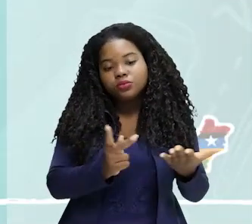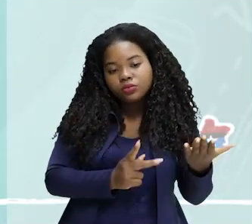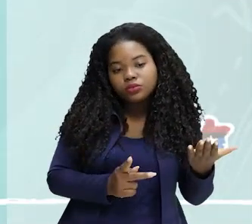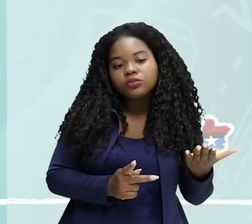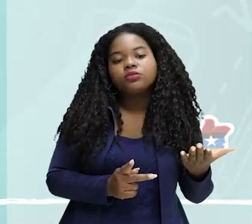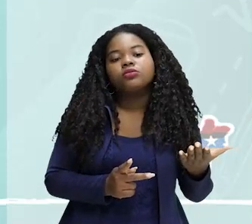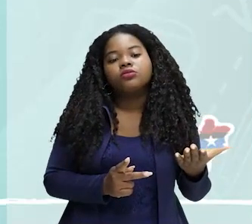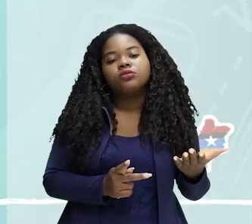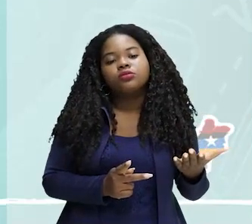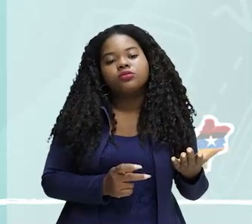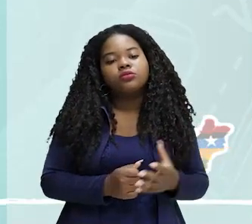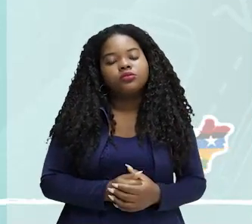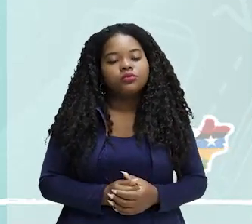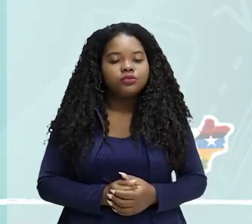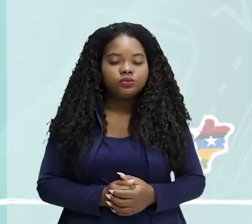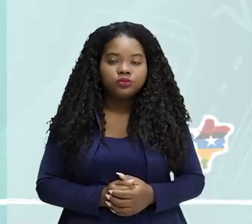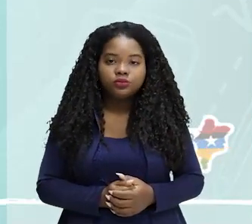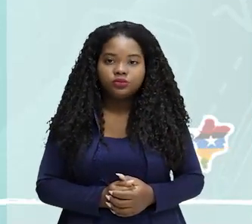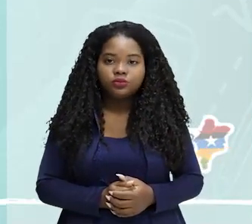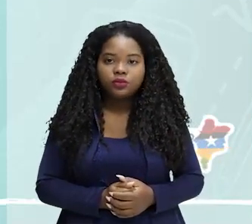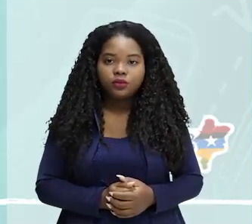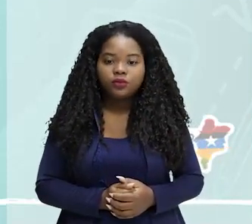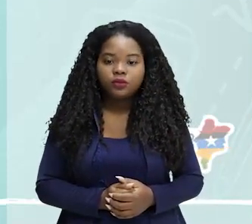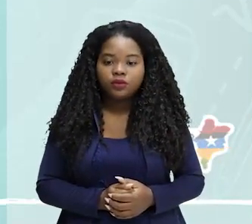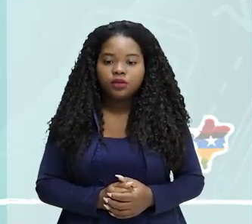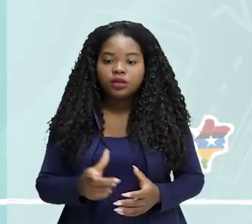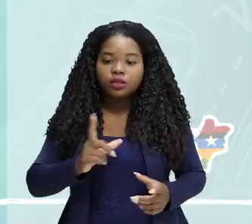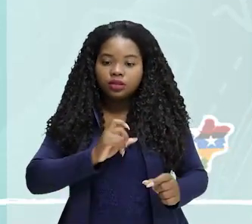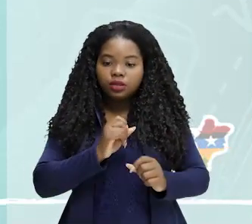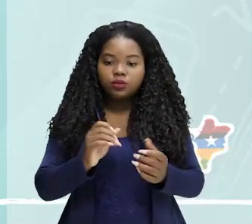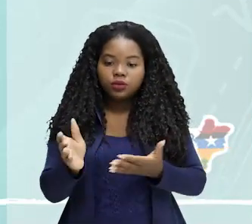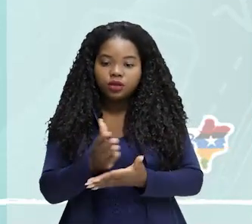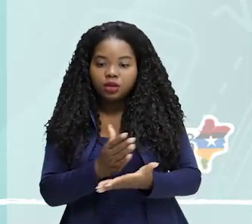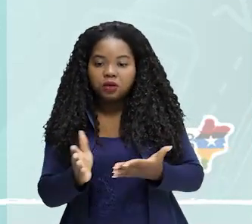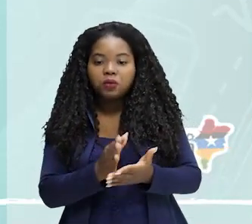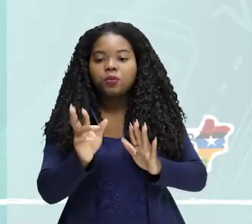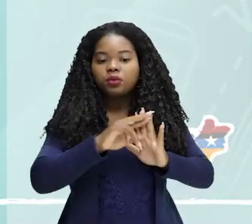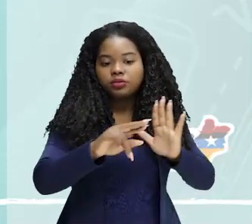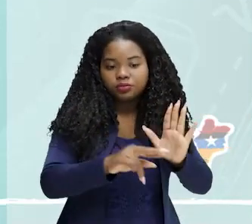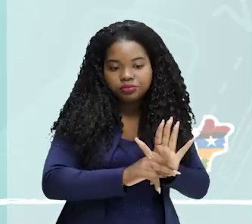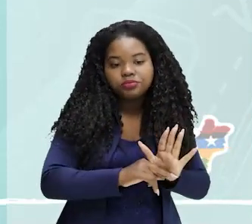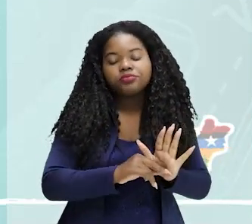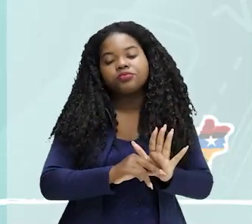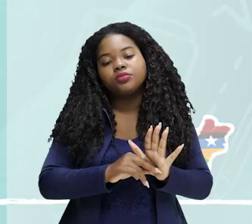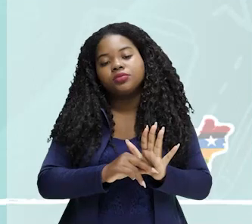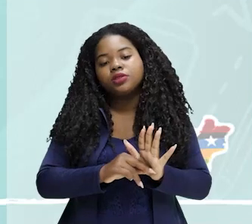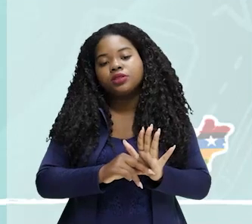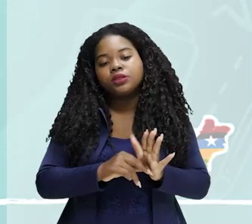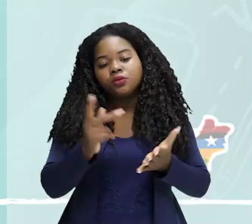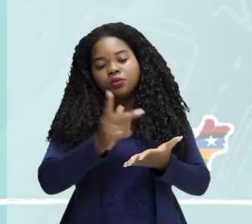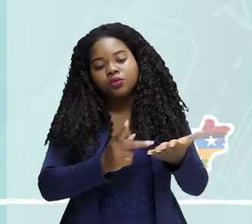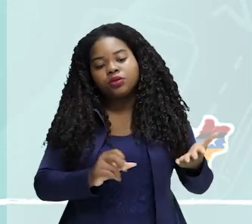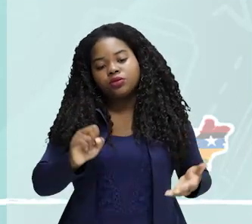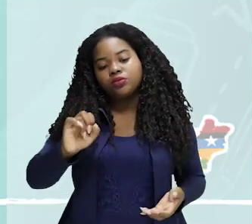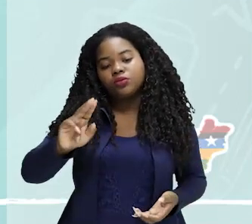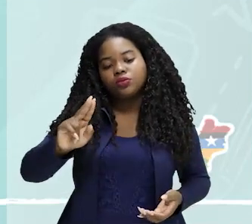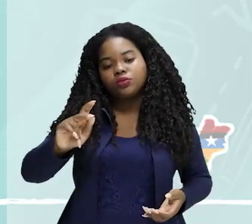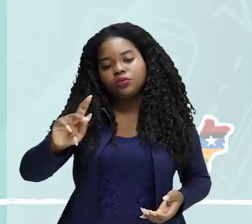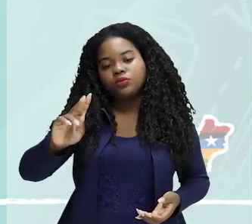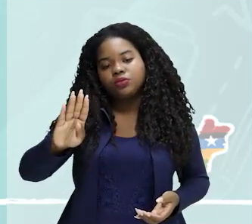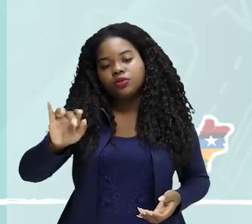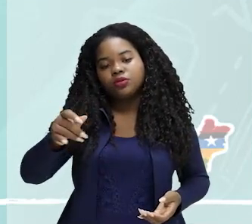eu já ressaltei bastante, a poesia ela segue alguns padrões, tá? E como é um texto subjetivo, uma